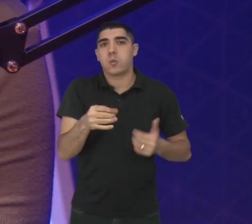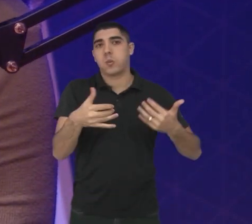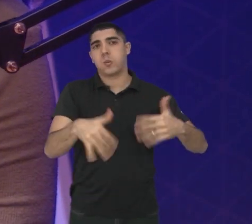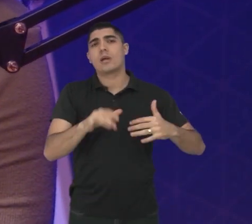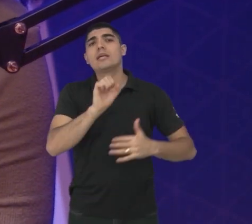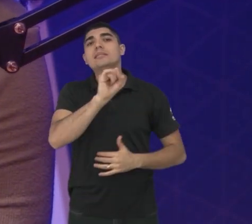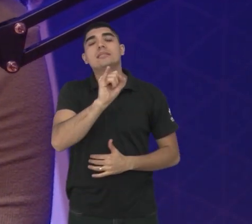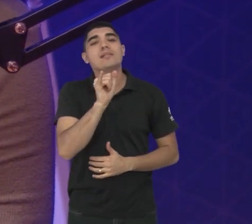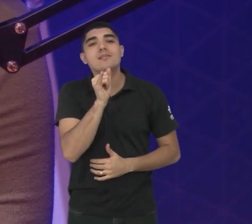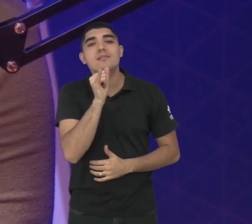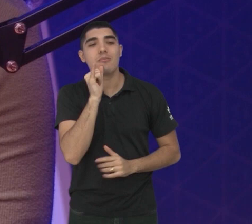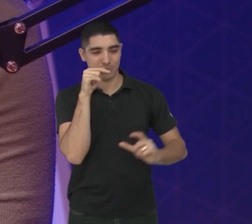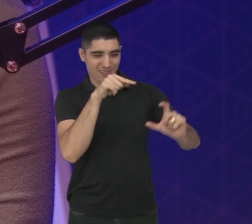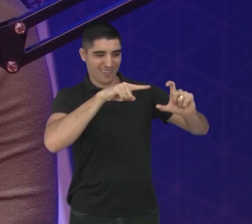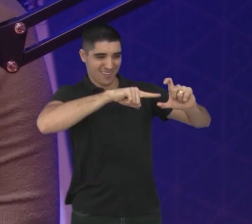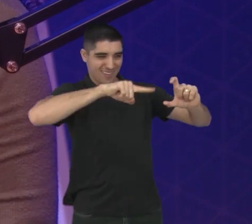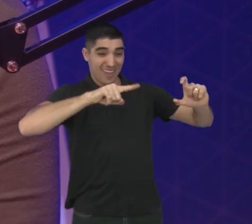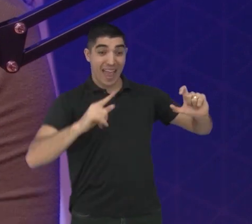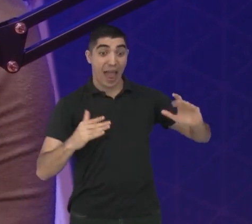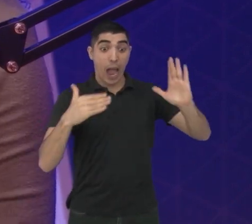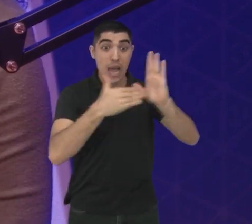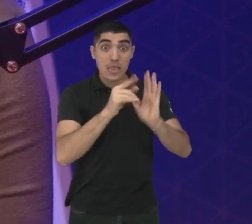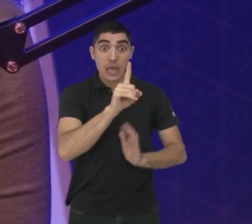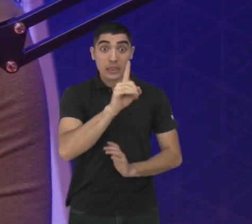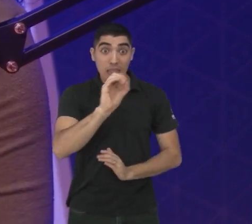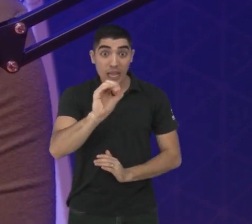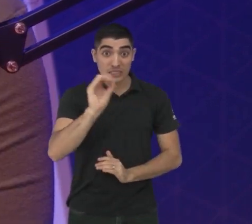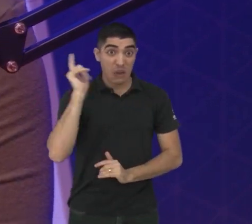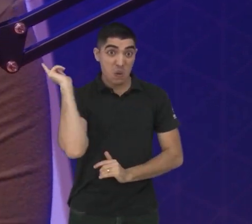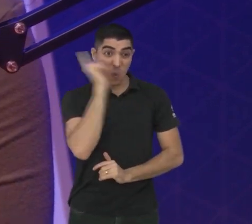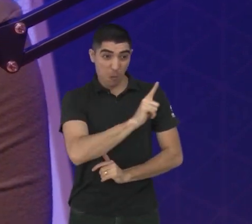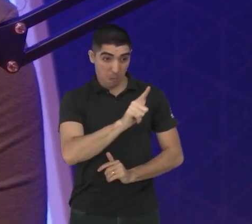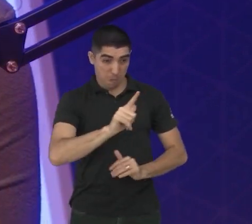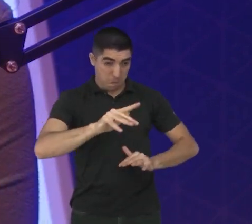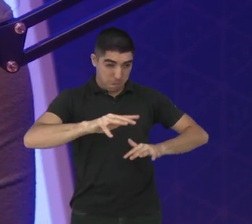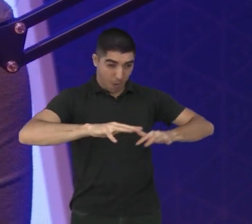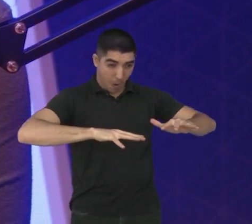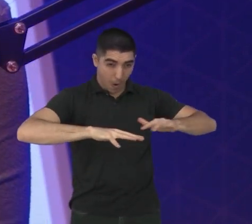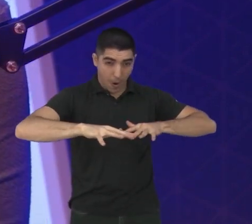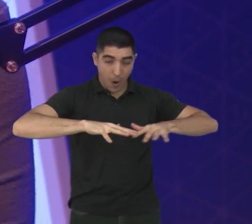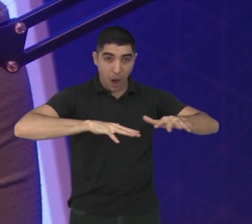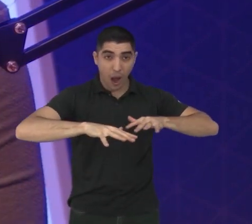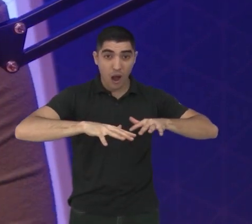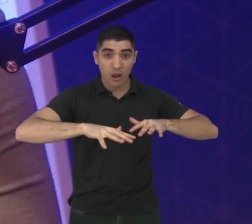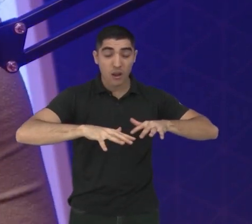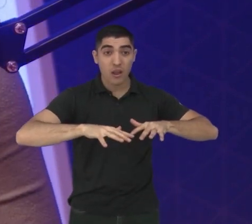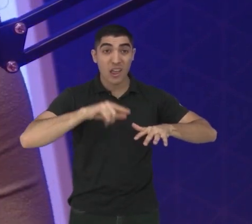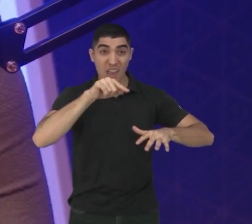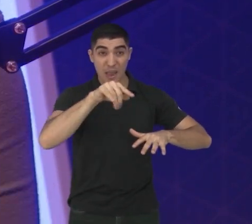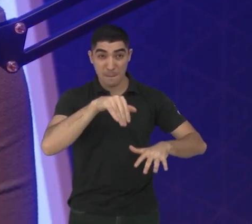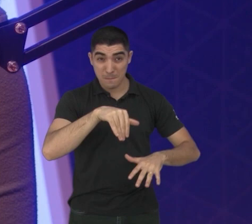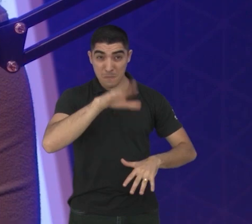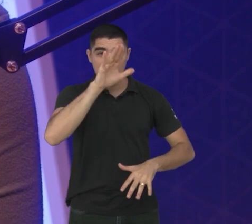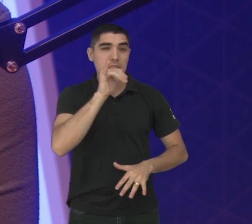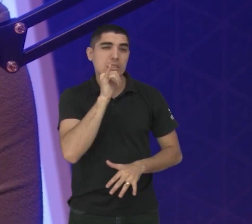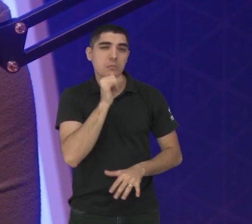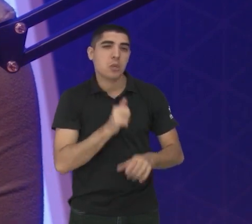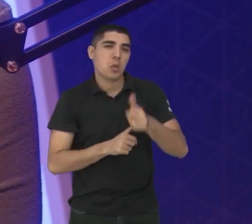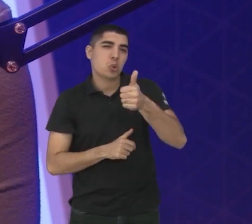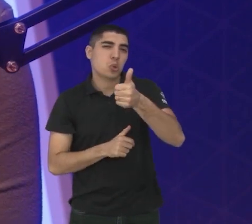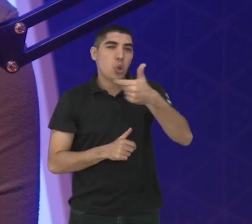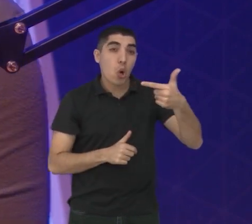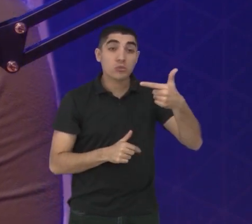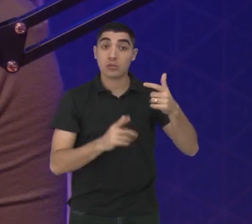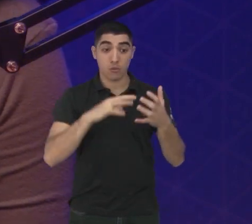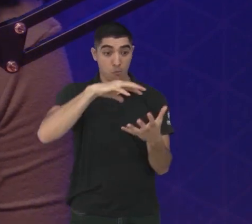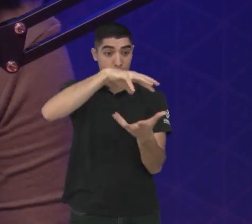aqui algumas informações de que se a escala Richter vai até 10, mas, por exemplo, essa escala fosse, né, superada, chegando